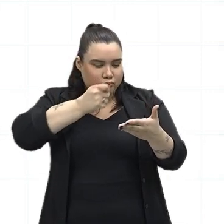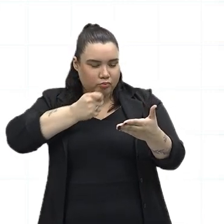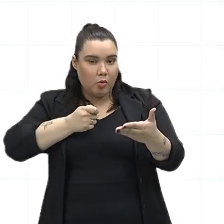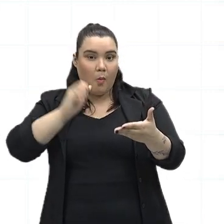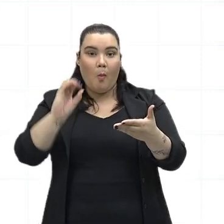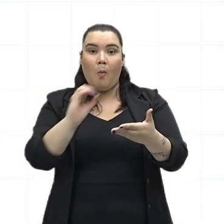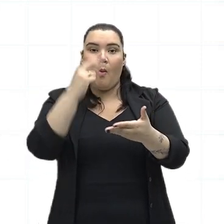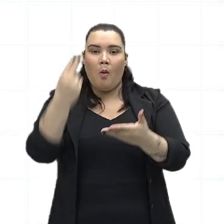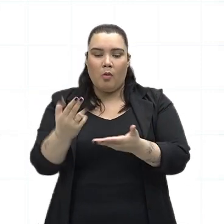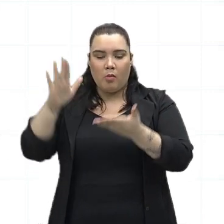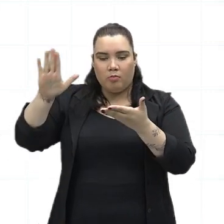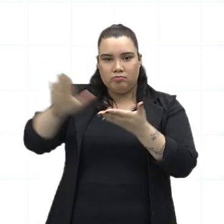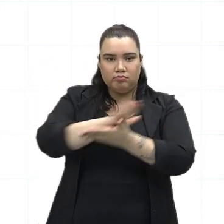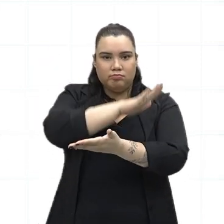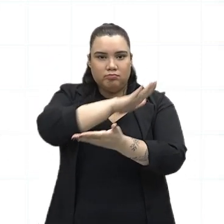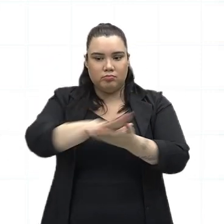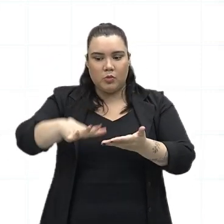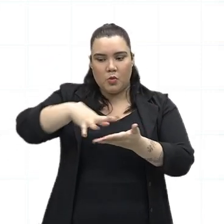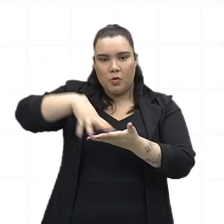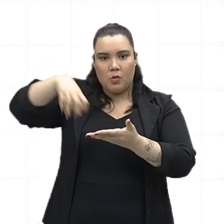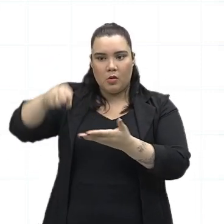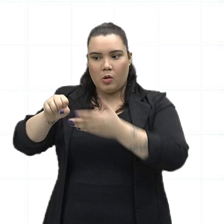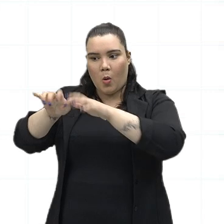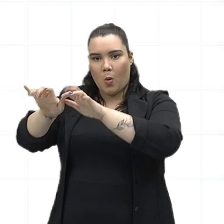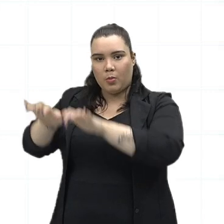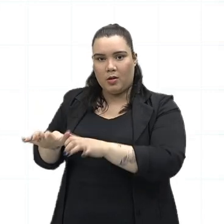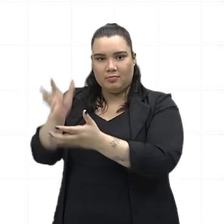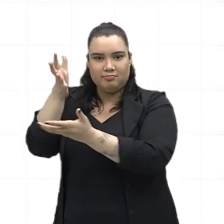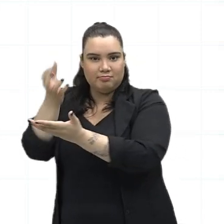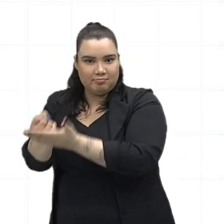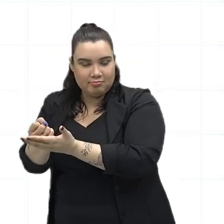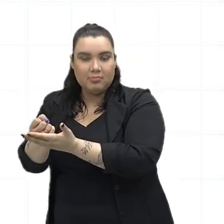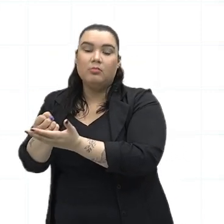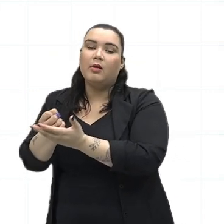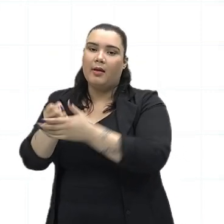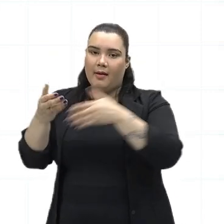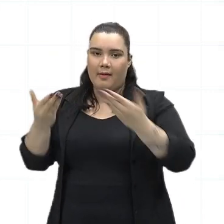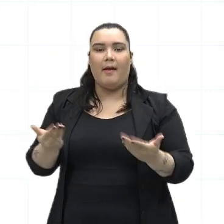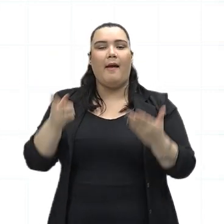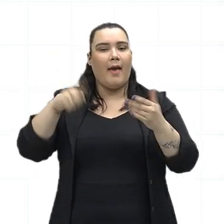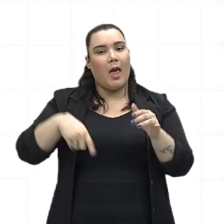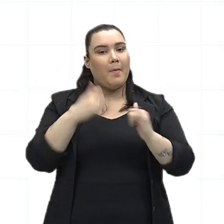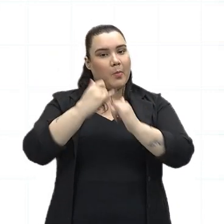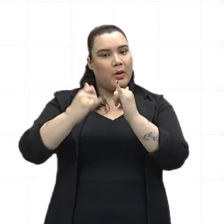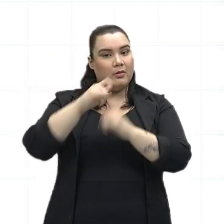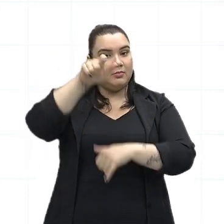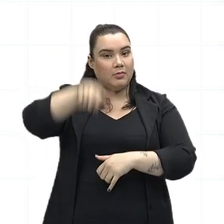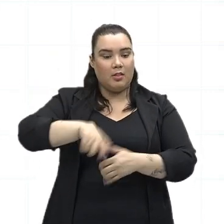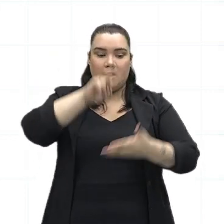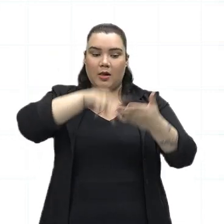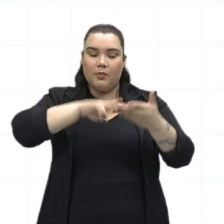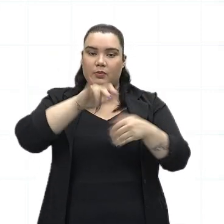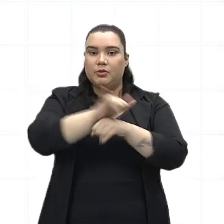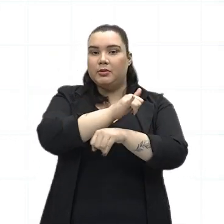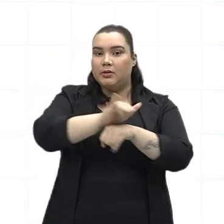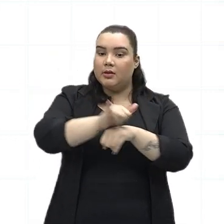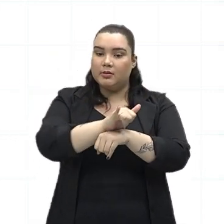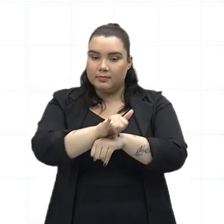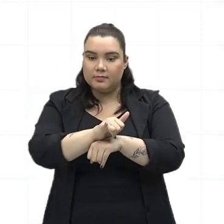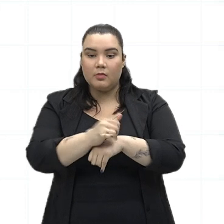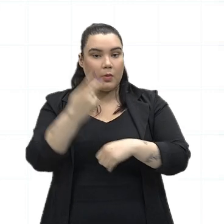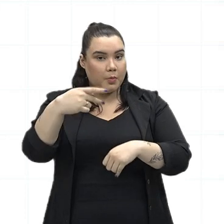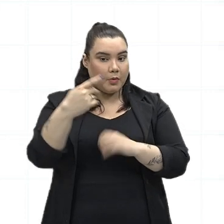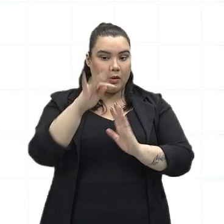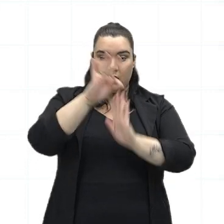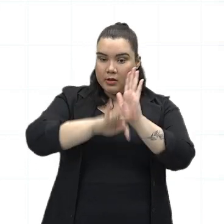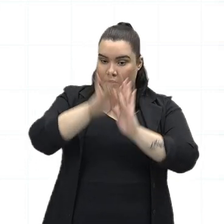né, textos, ok? Então, seria isso, você vai procurar no seu